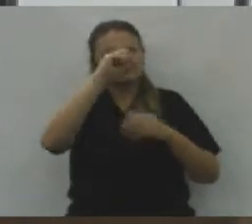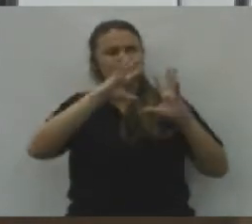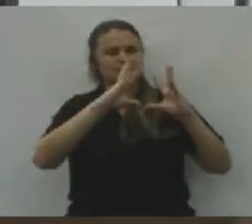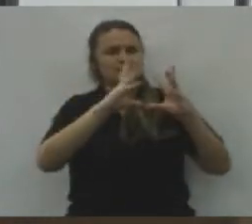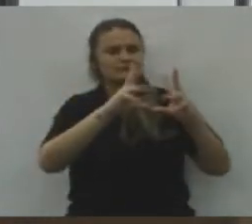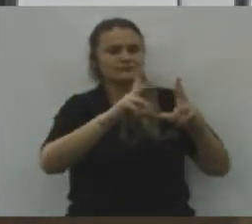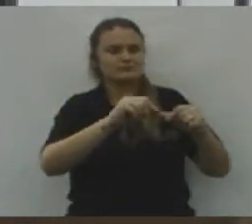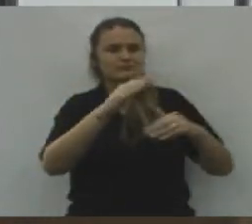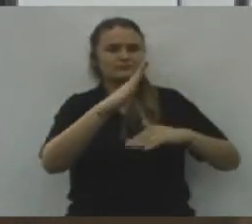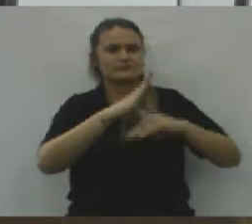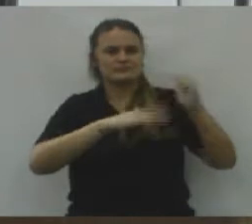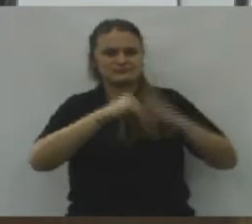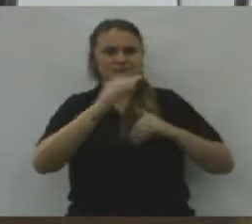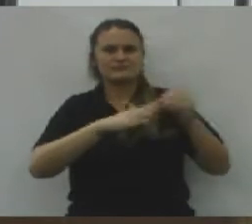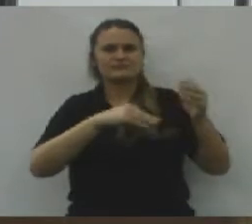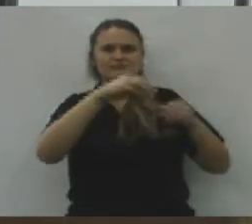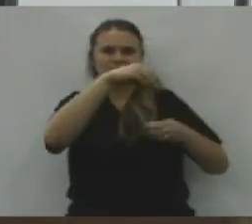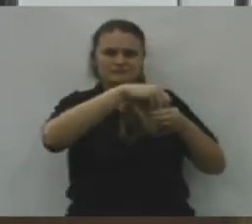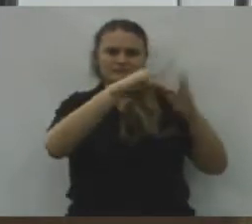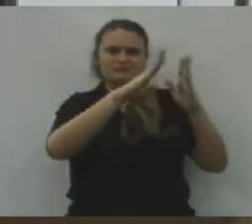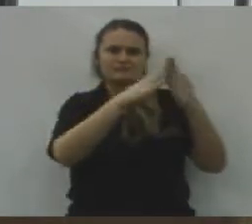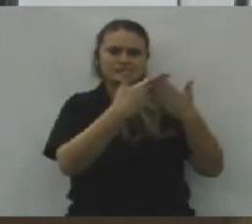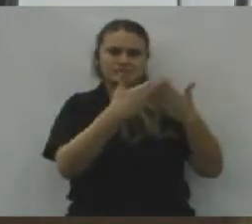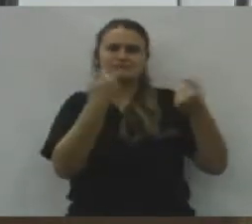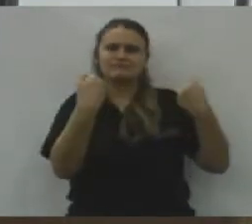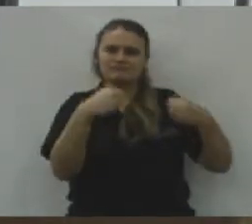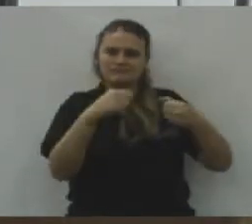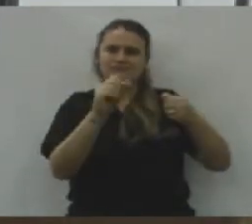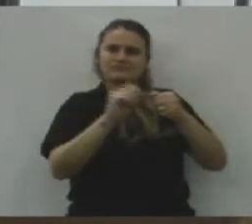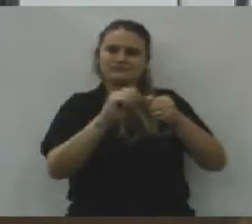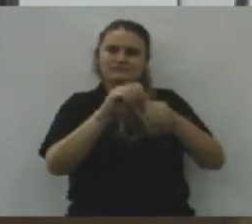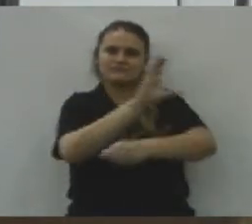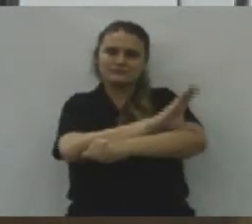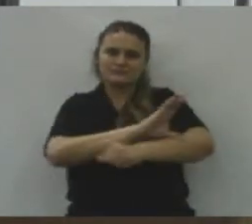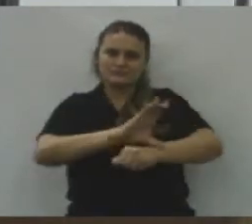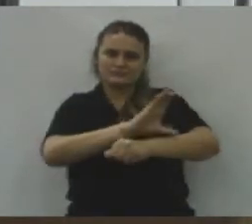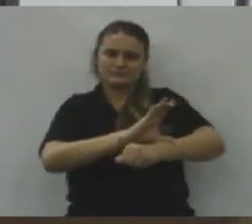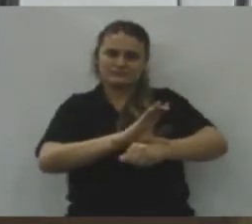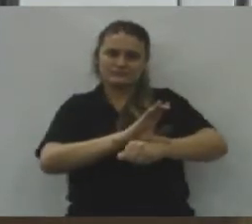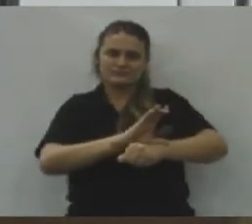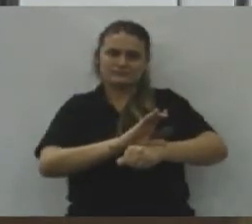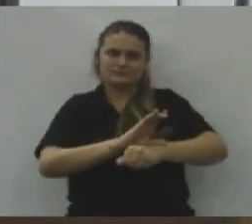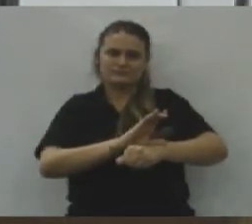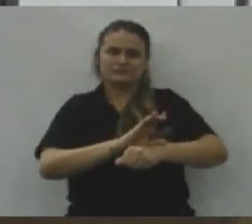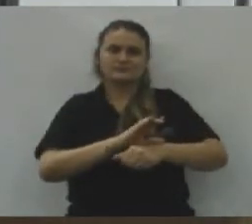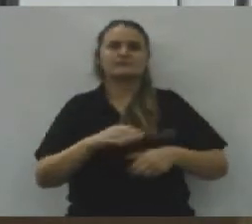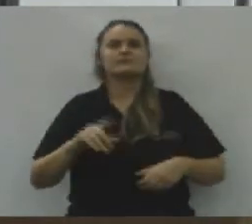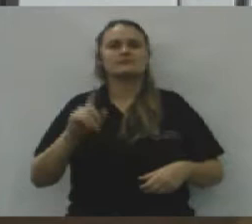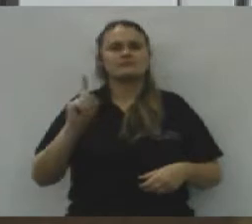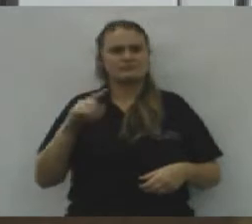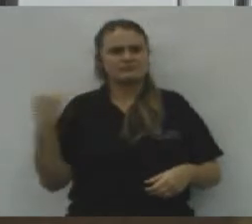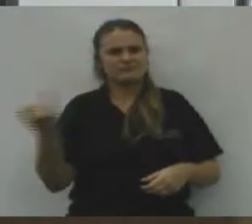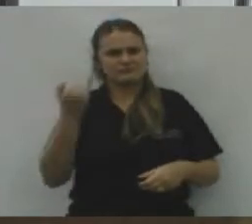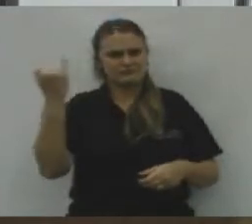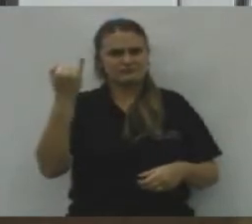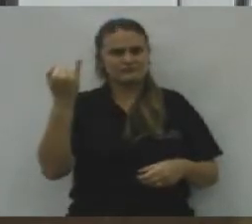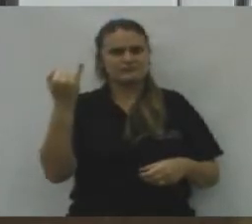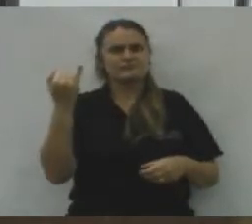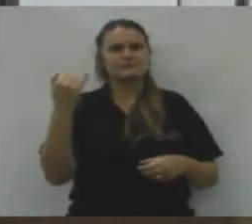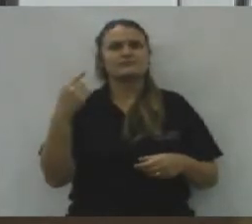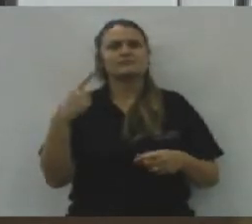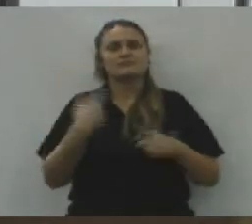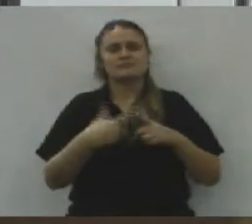estar cuidando dessas crianças terem o curso, com certeza não onerará o município,